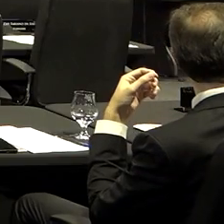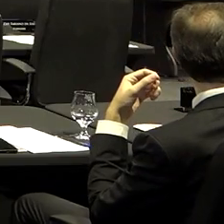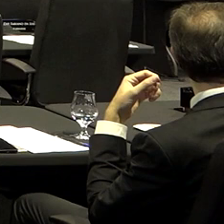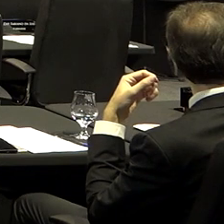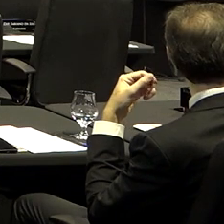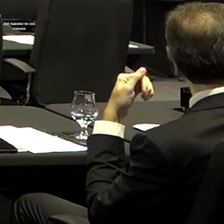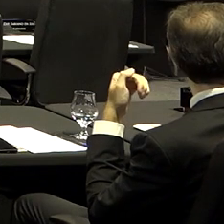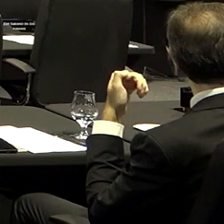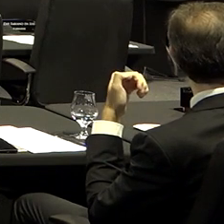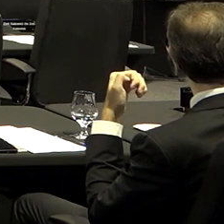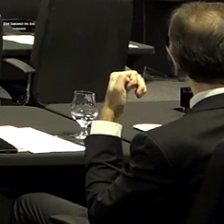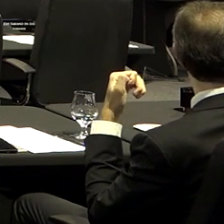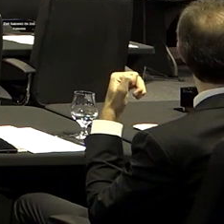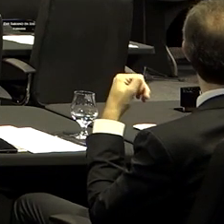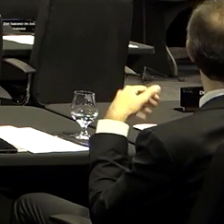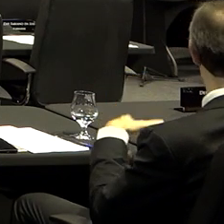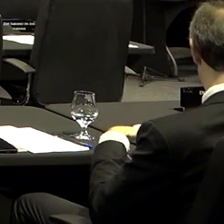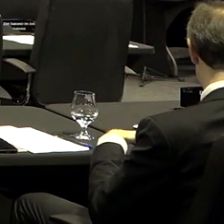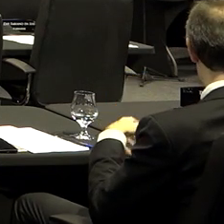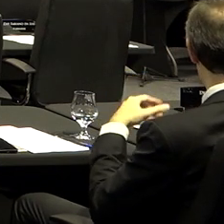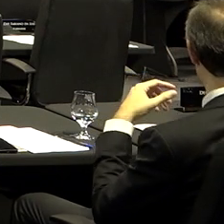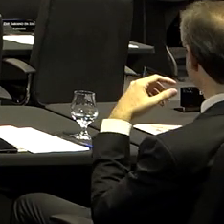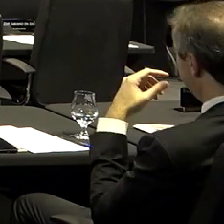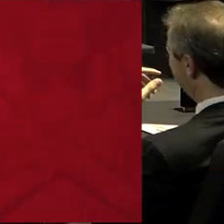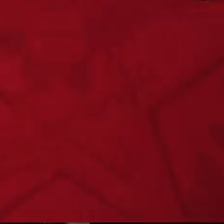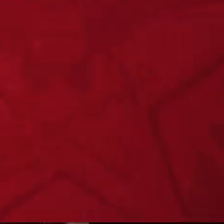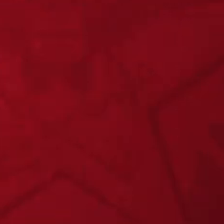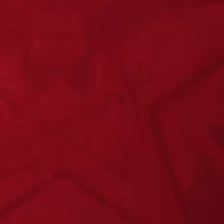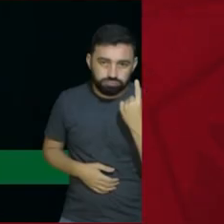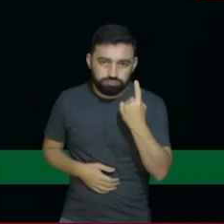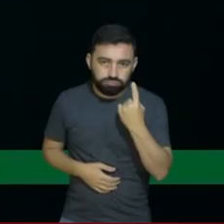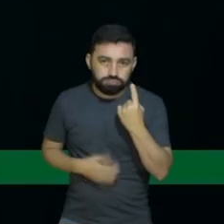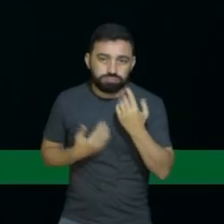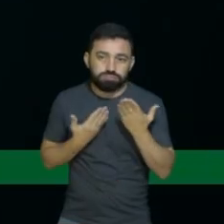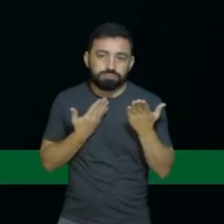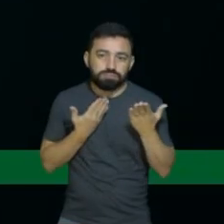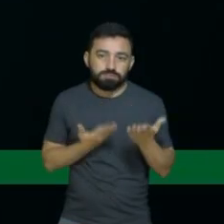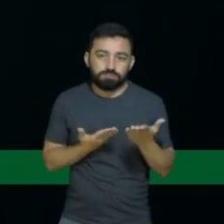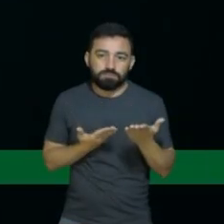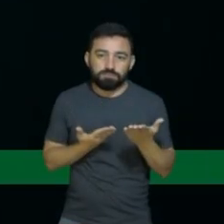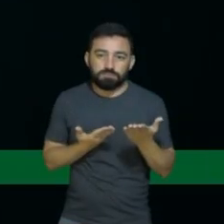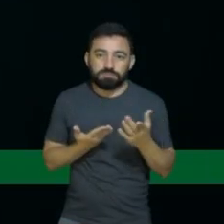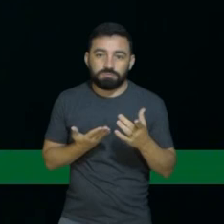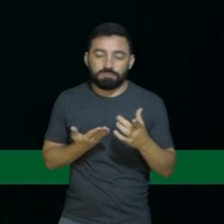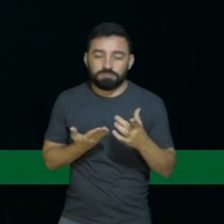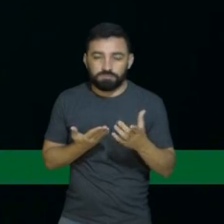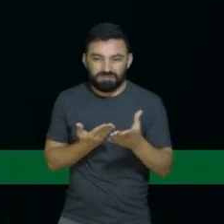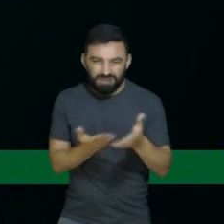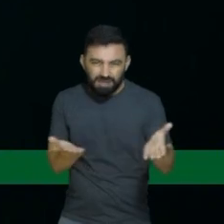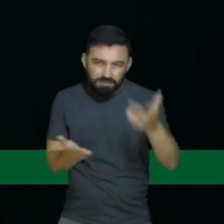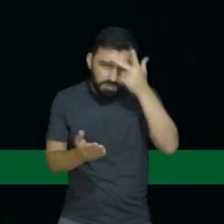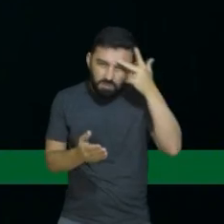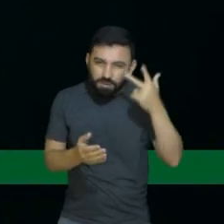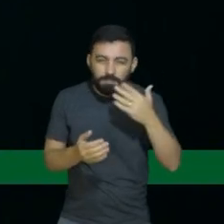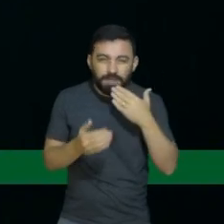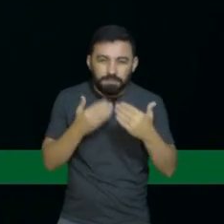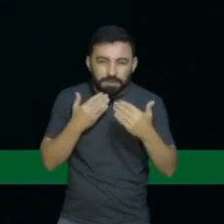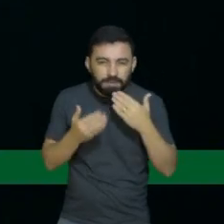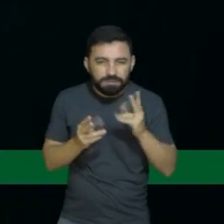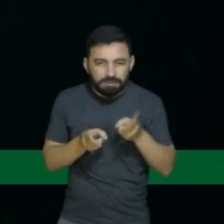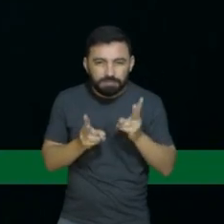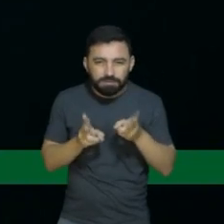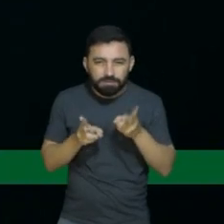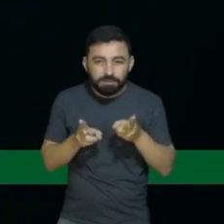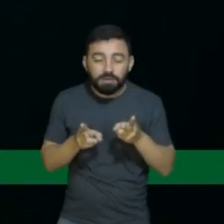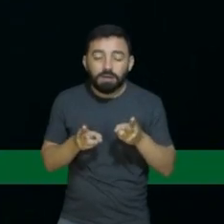destacou realizações da entidade do Alto Vale do Itajaí. O que a gente ouvia muito dos nossos associados era que a CDL pudesse fazer um